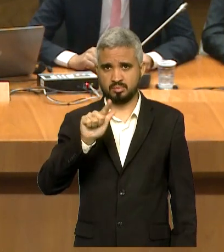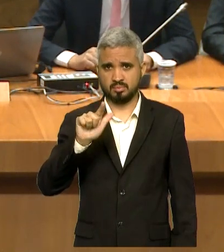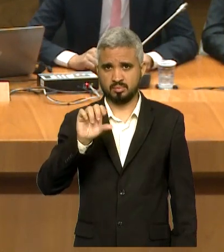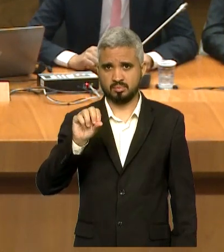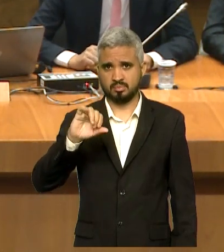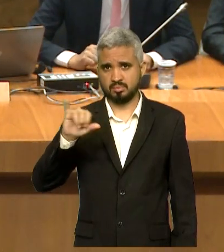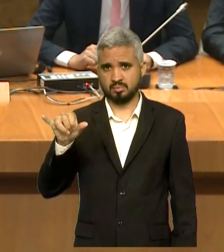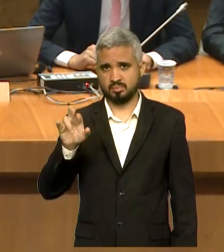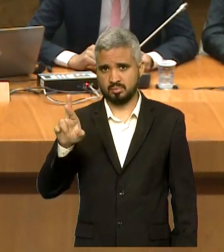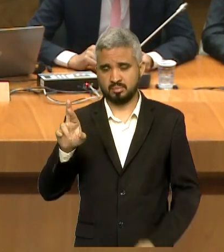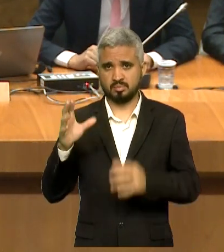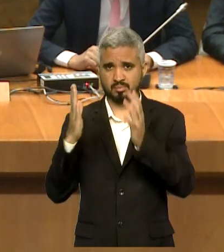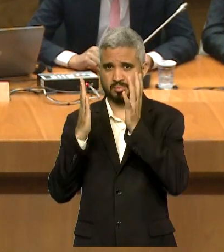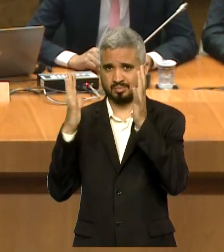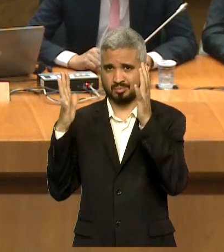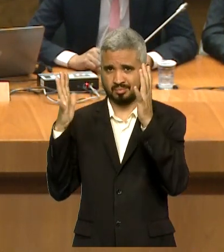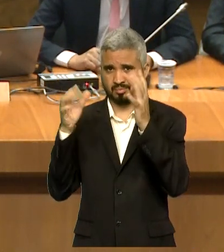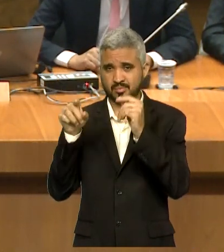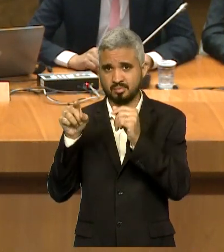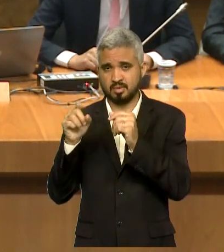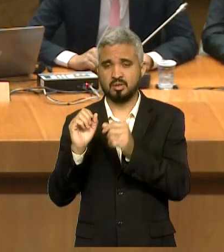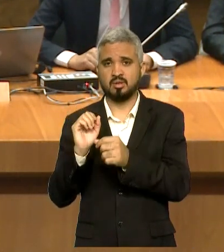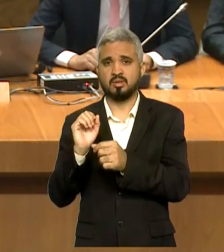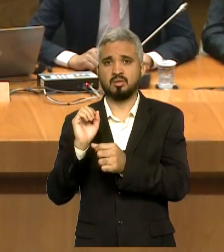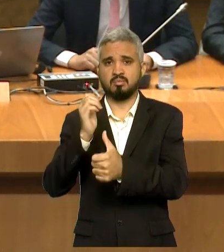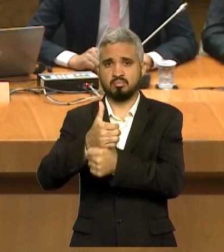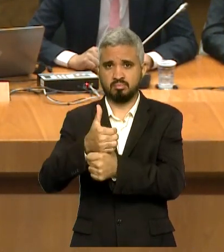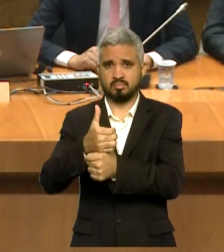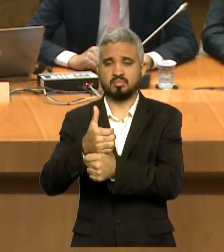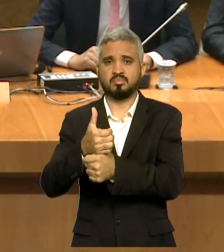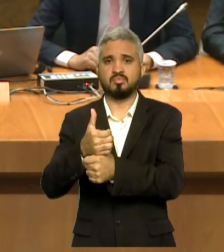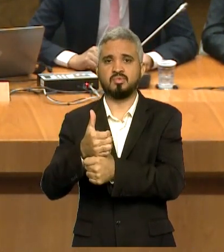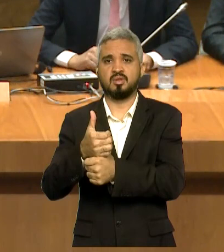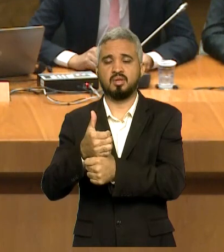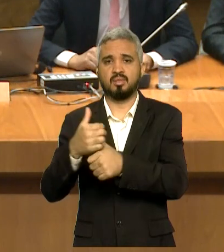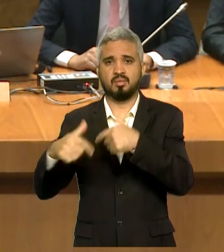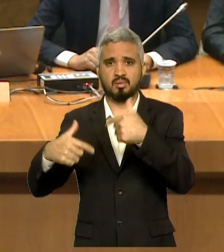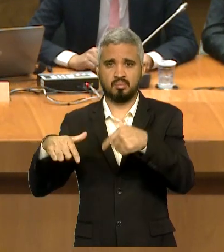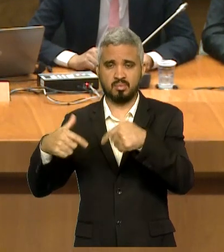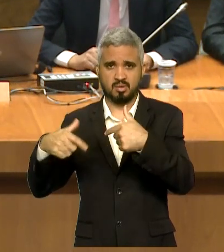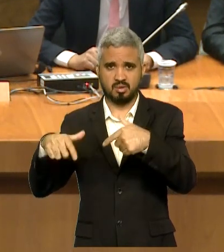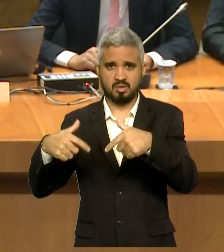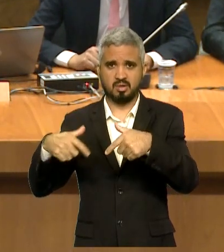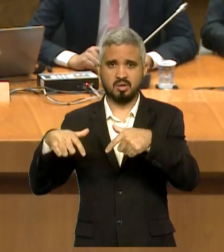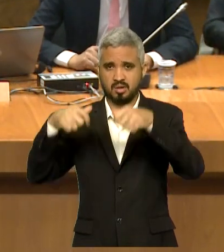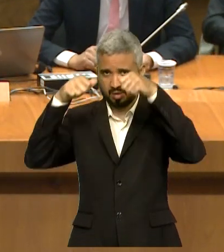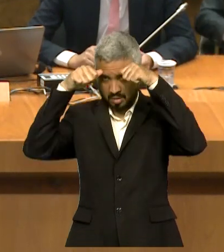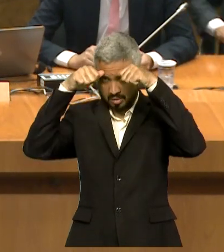por assumir o cargo de assessor direto do presidente da Petrobras.